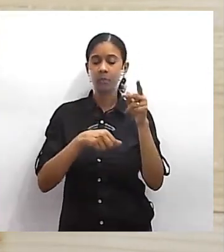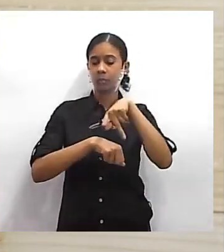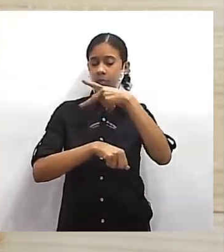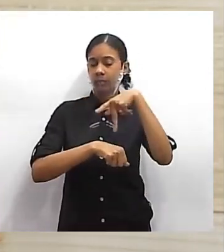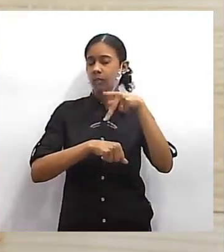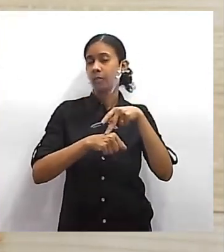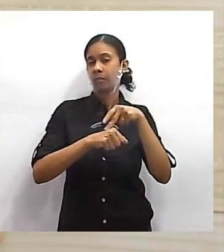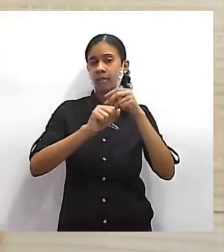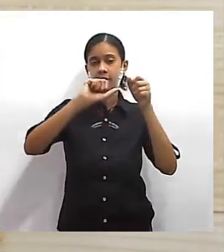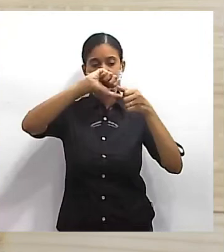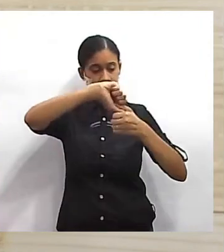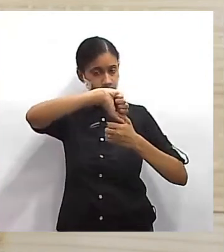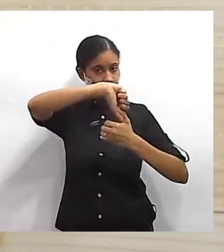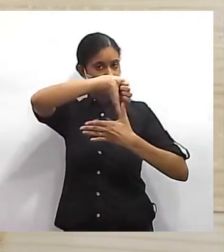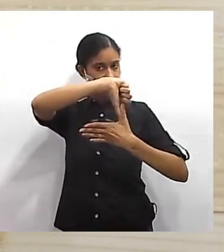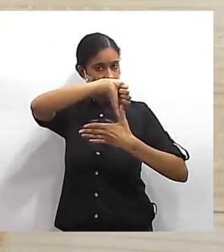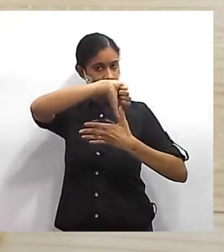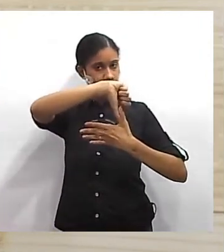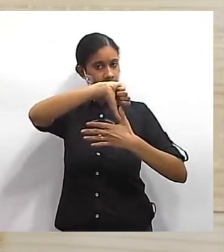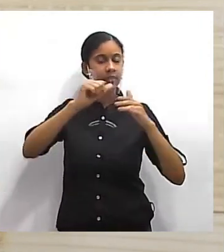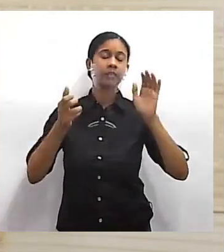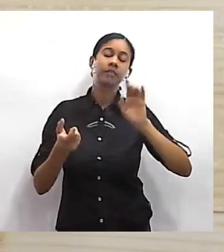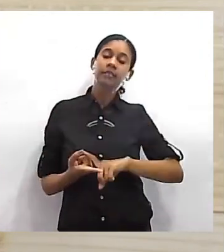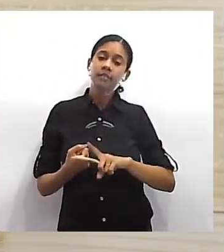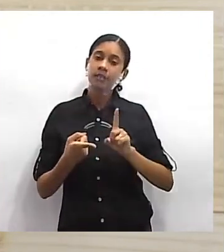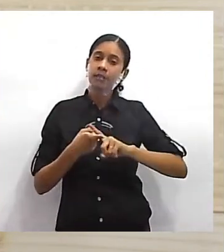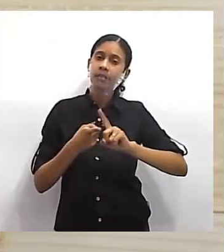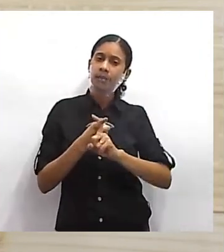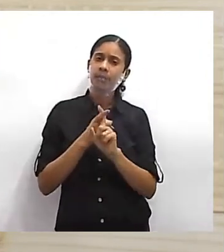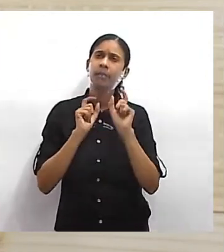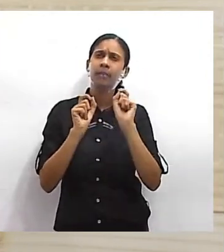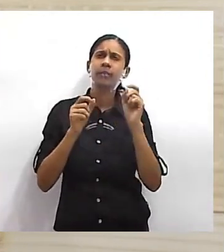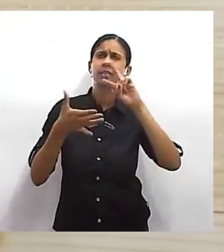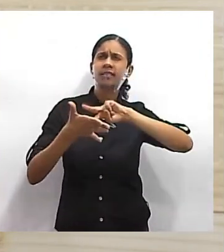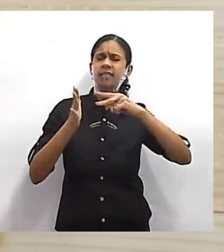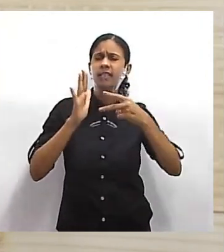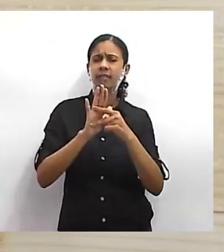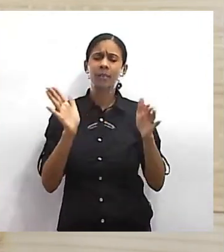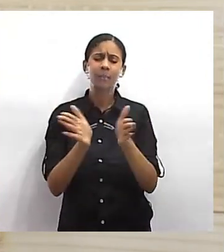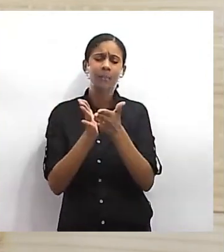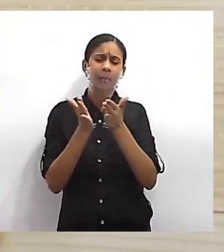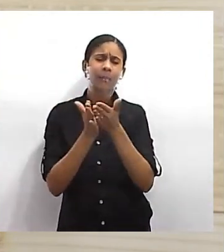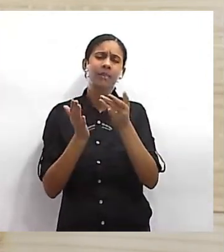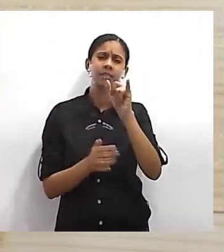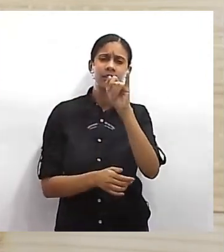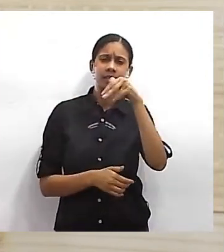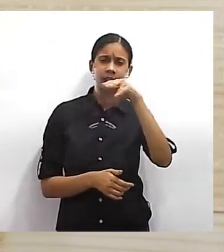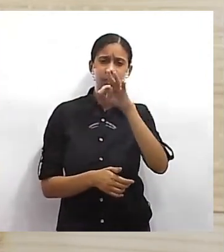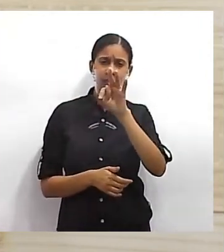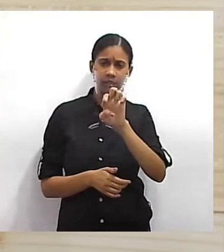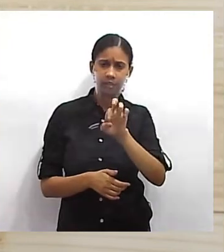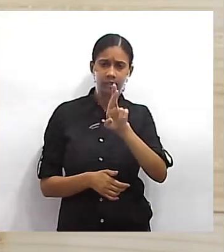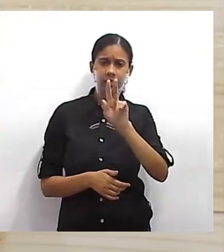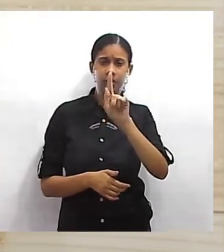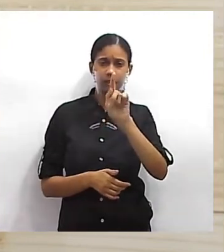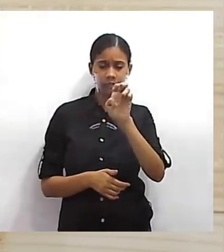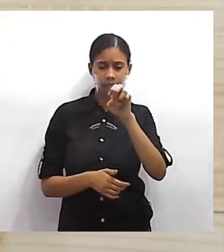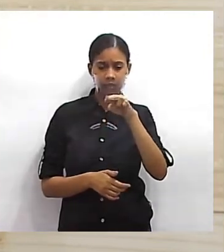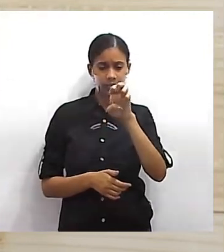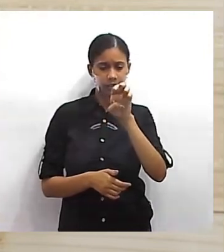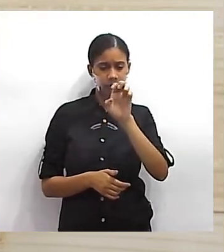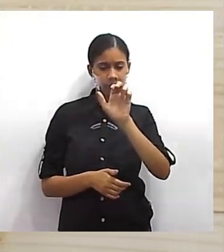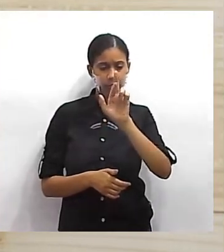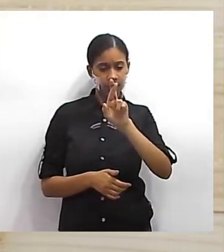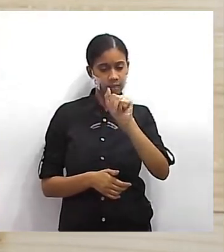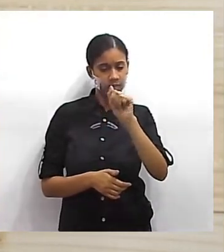Bolsa Família do Brasil. O que é pobreza intergeracional? É aquelas famílias que vão repetindo ciclos